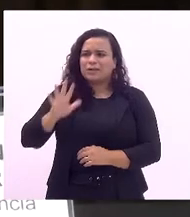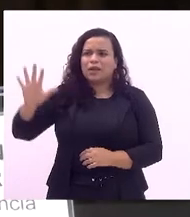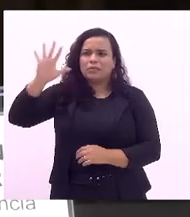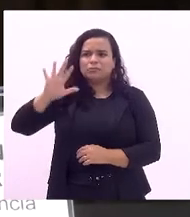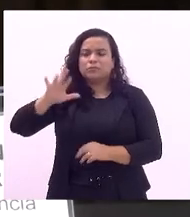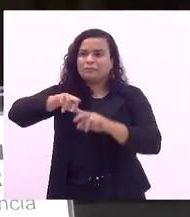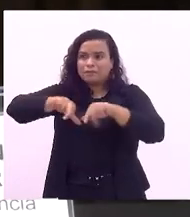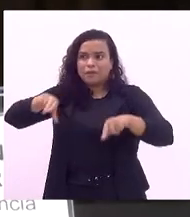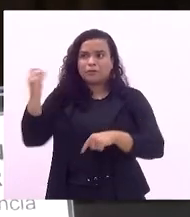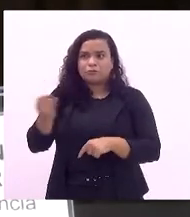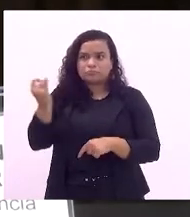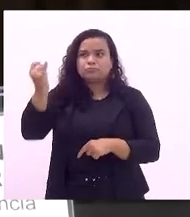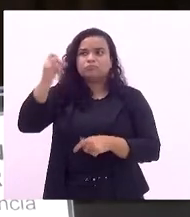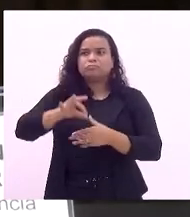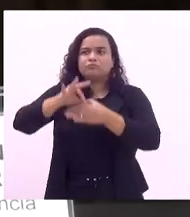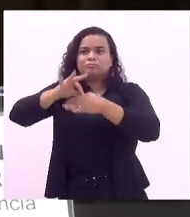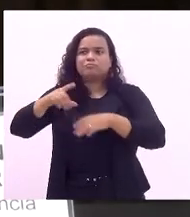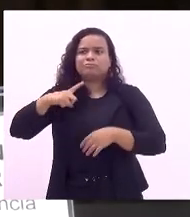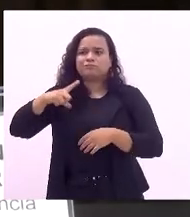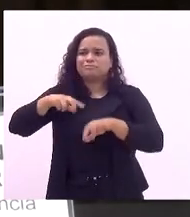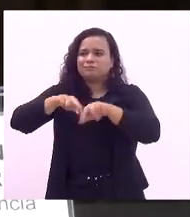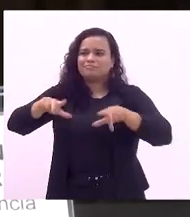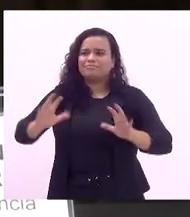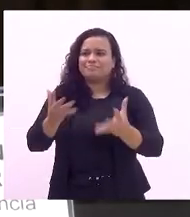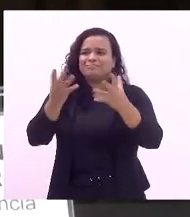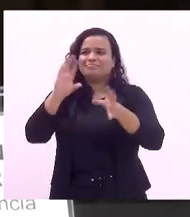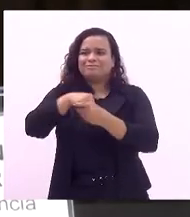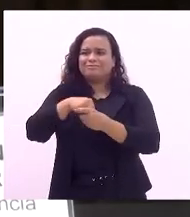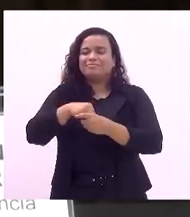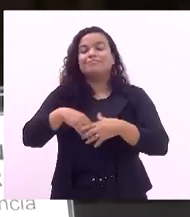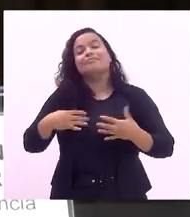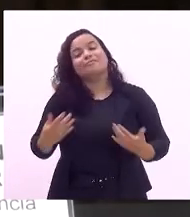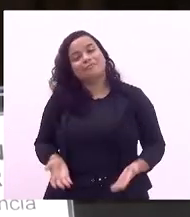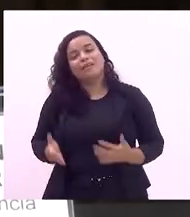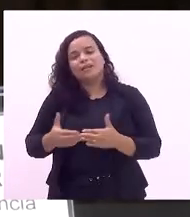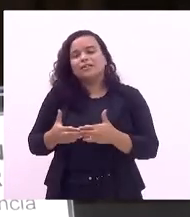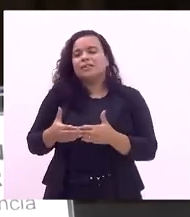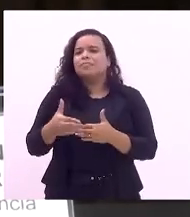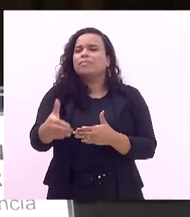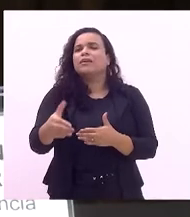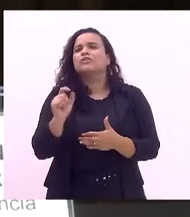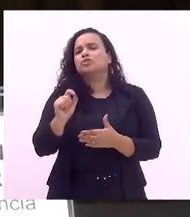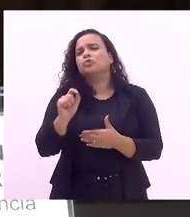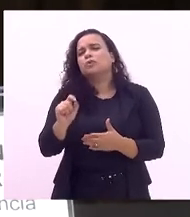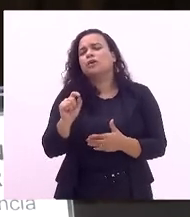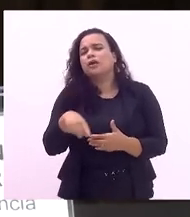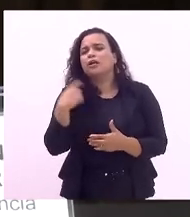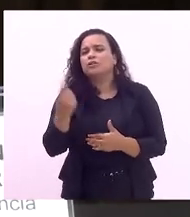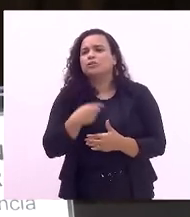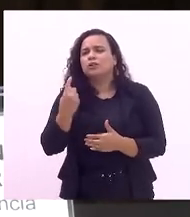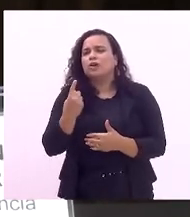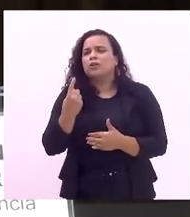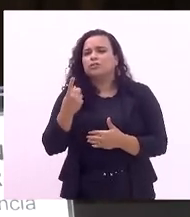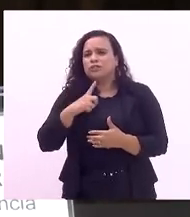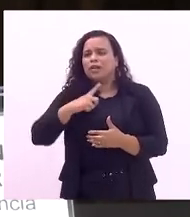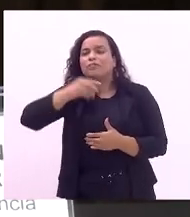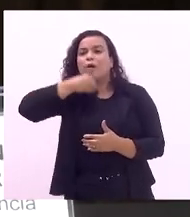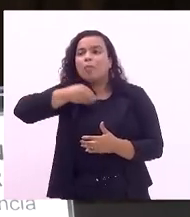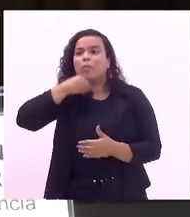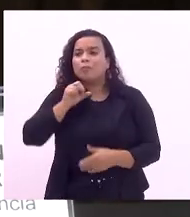celebração e tudo isso a partir do momento que nos abriu